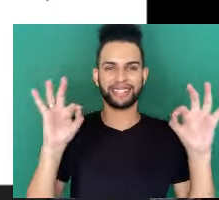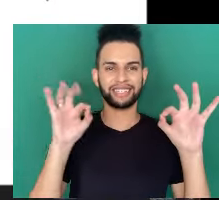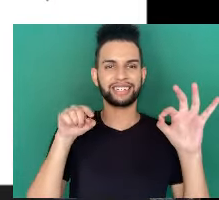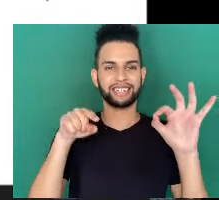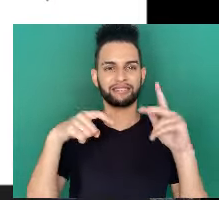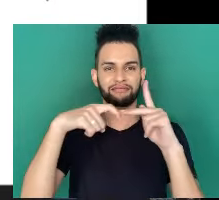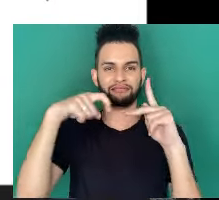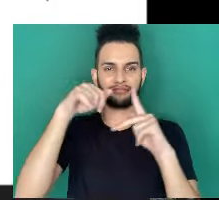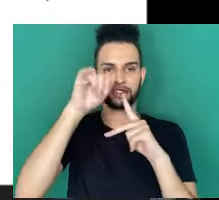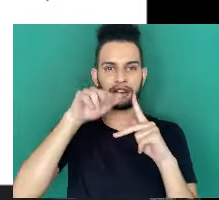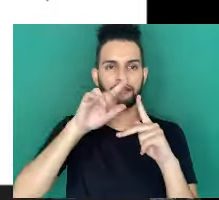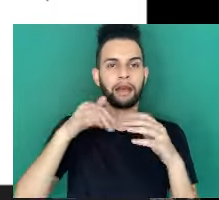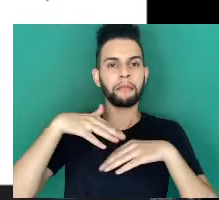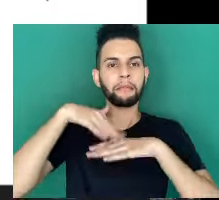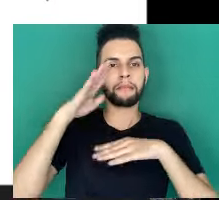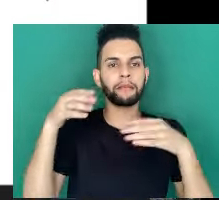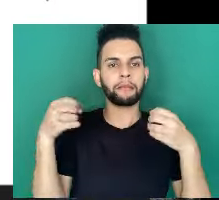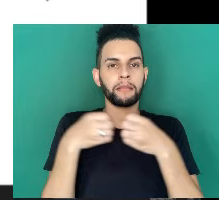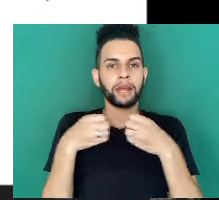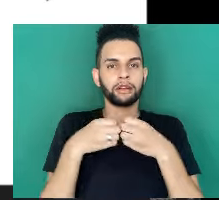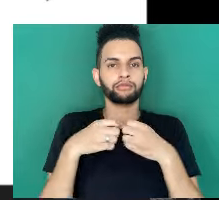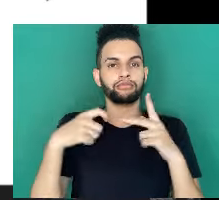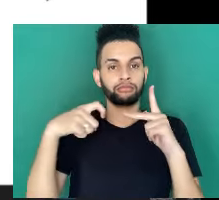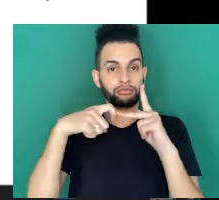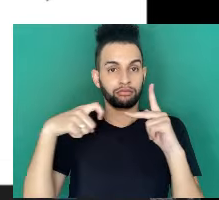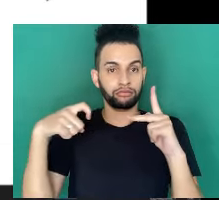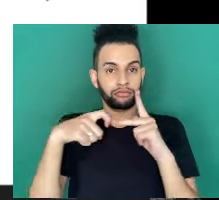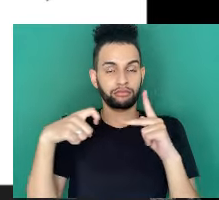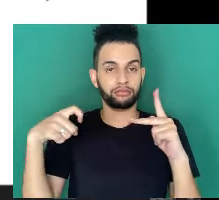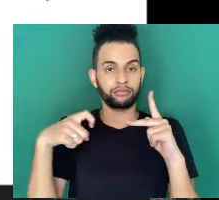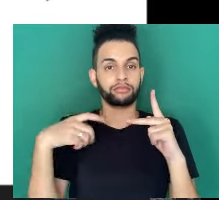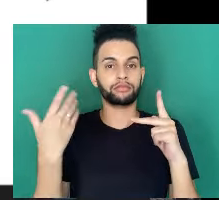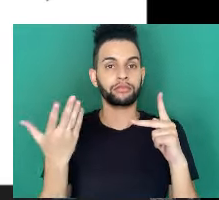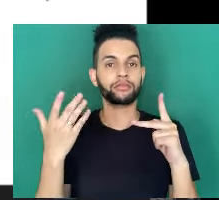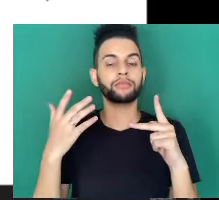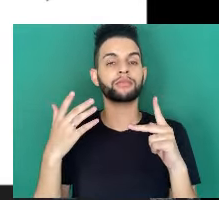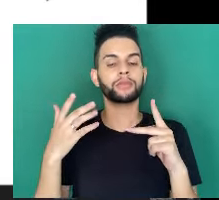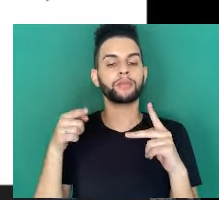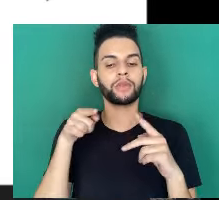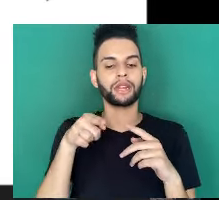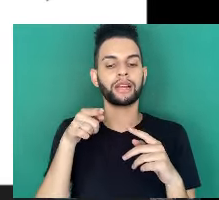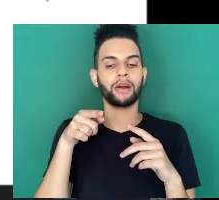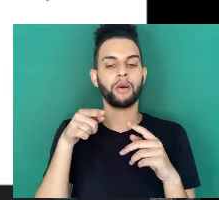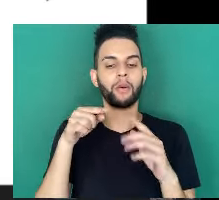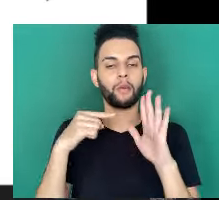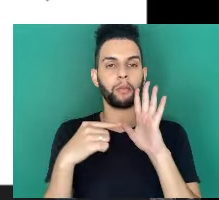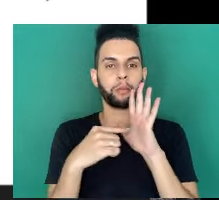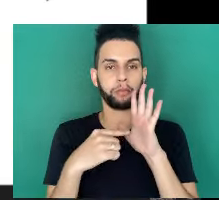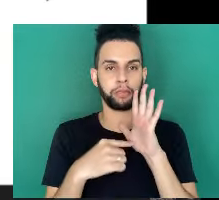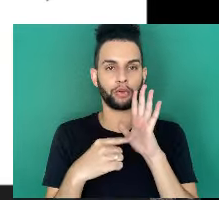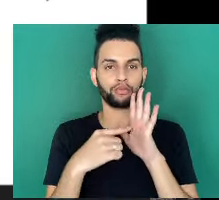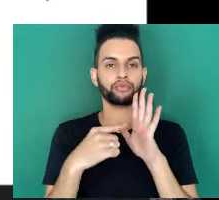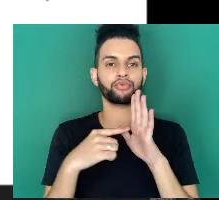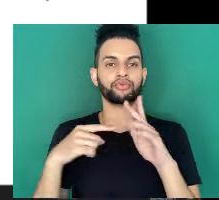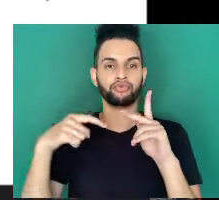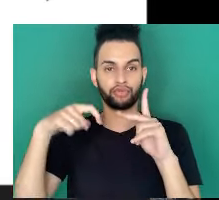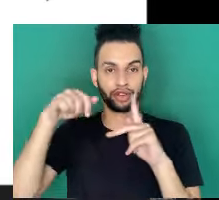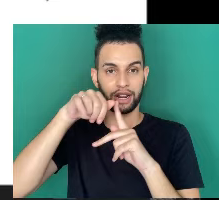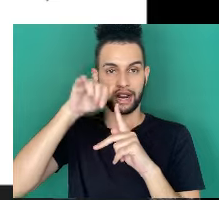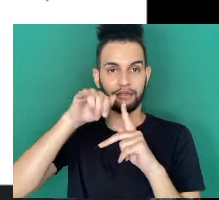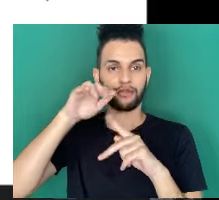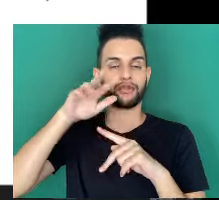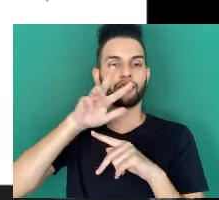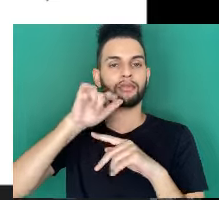mais do eixo do x, portanto a altura dos pontos dos gráficos vai se aproximando cada vez mais de